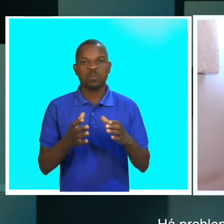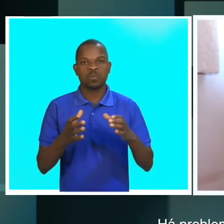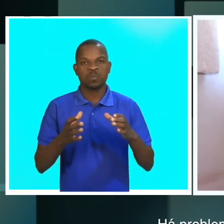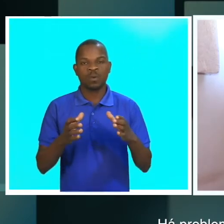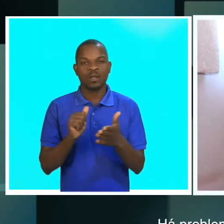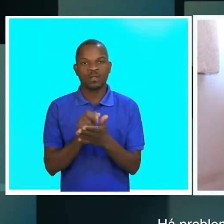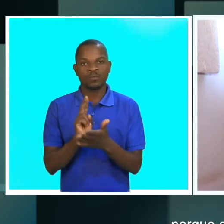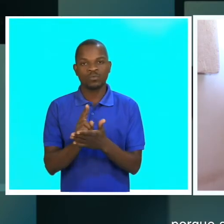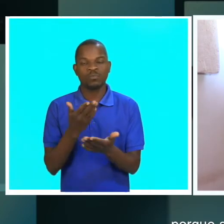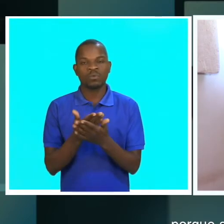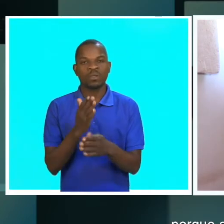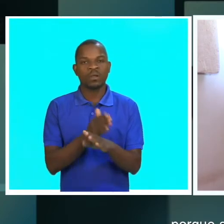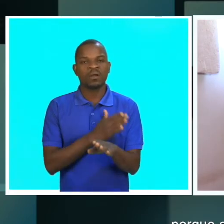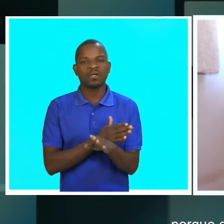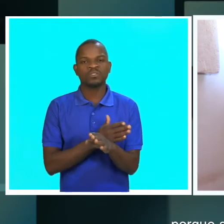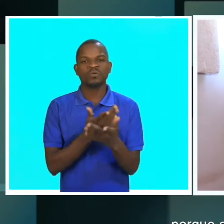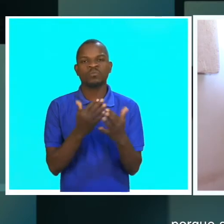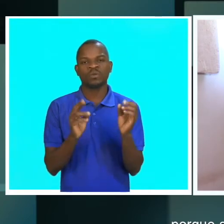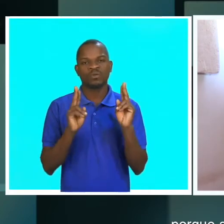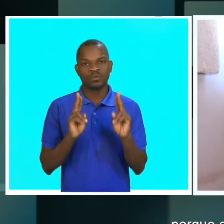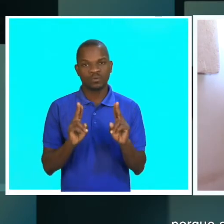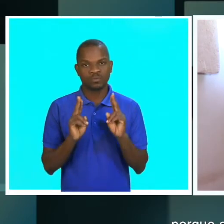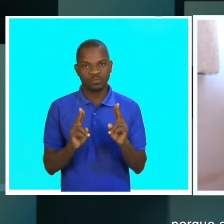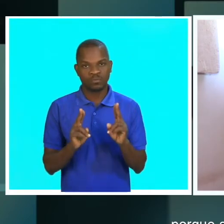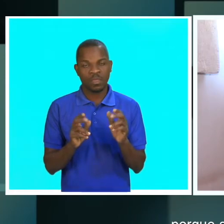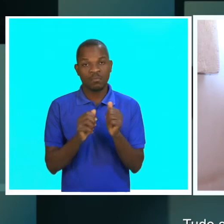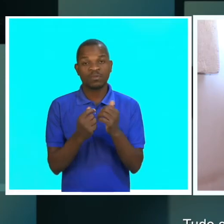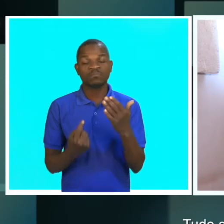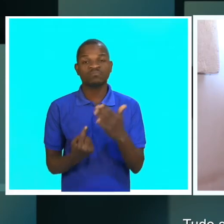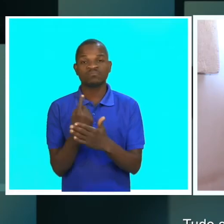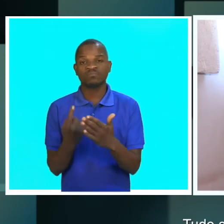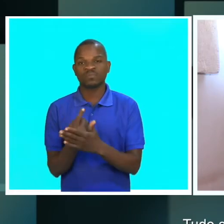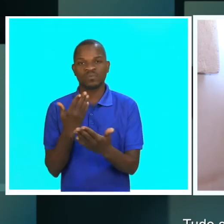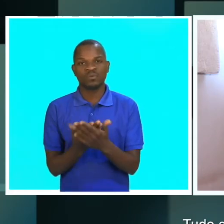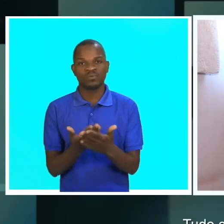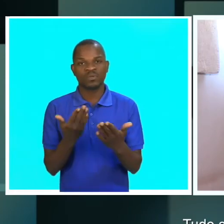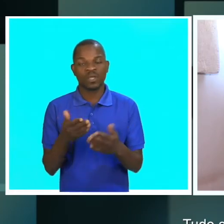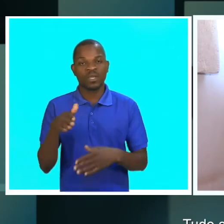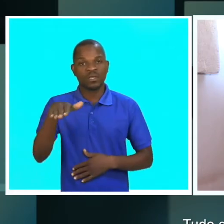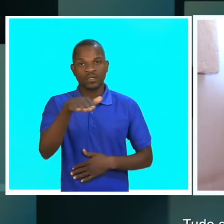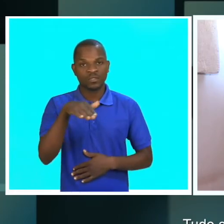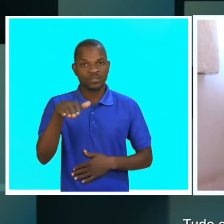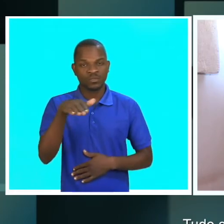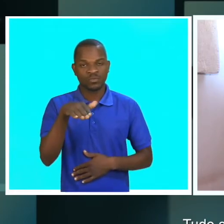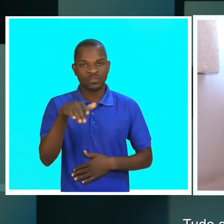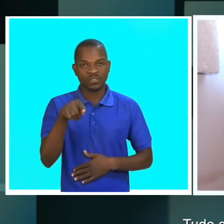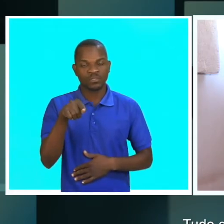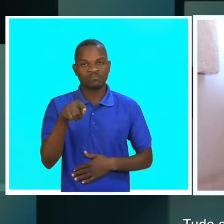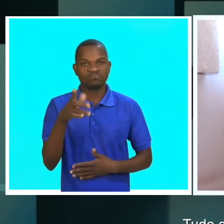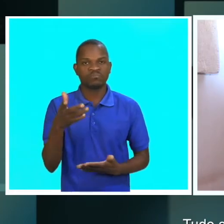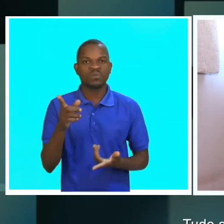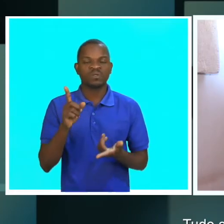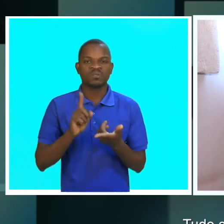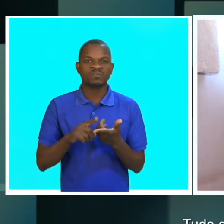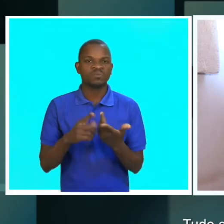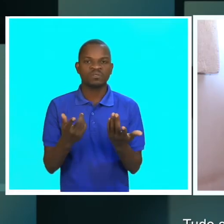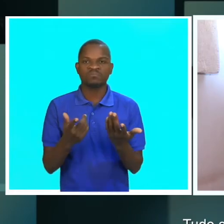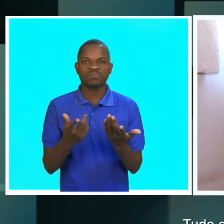de alunos. Porque a escola nem sempre teve um número maior de alunos. Mas isso tudo acontece na zona onde a gente vive.